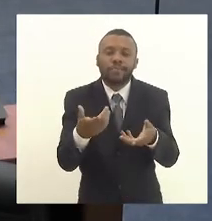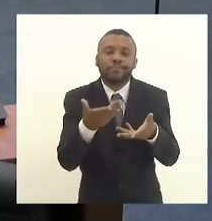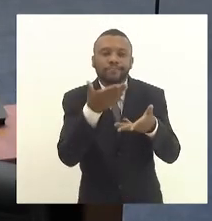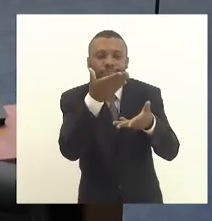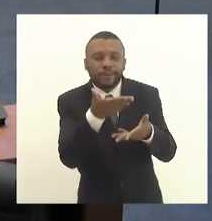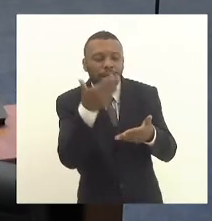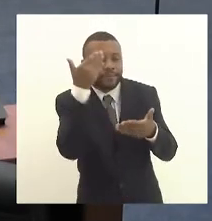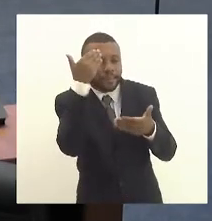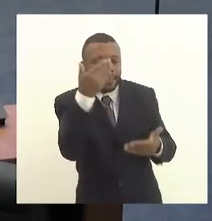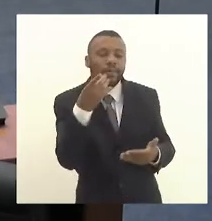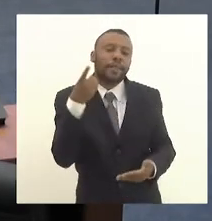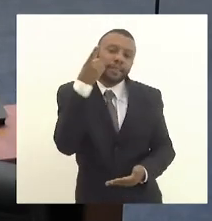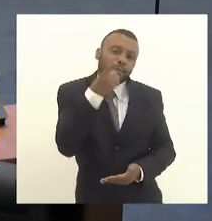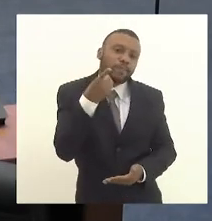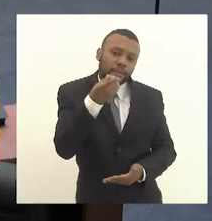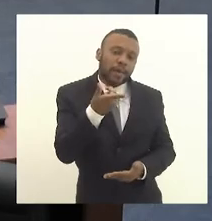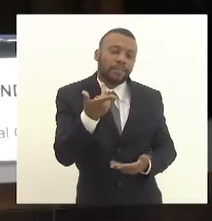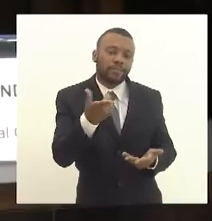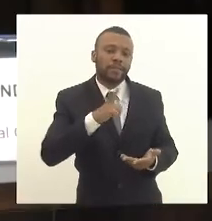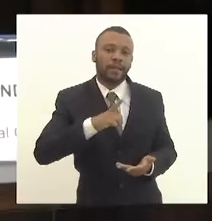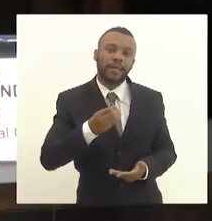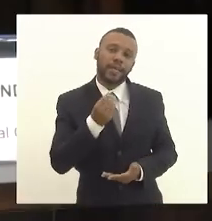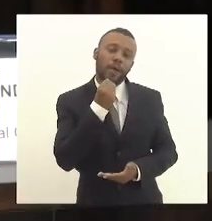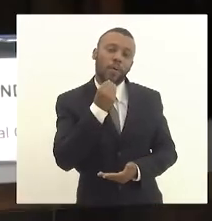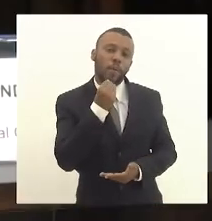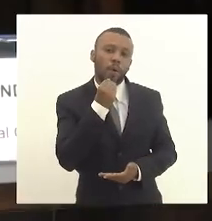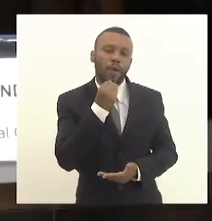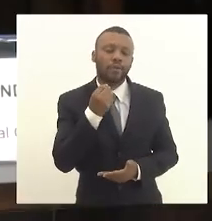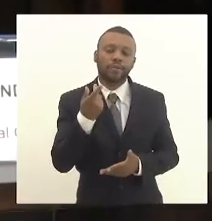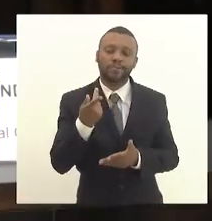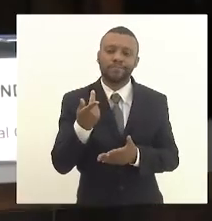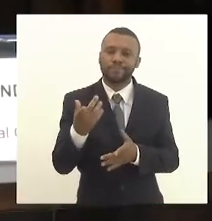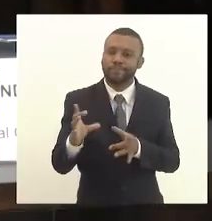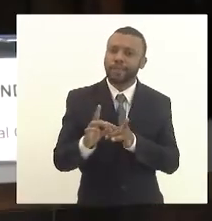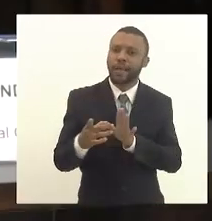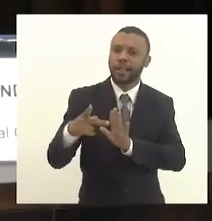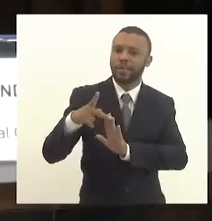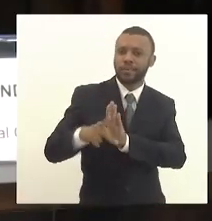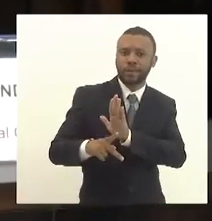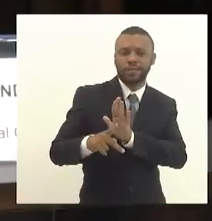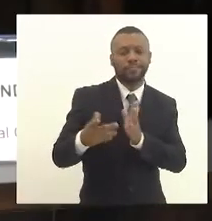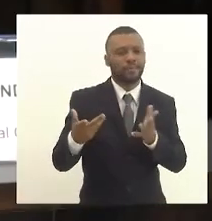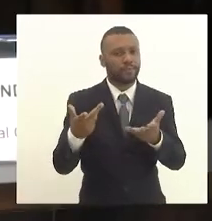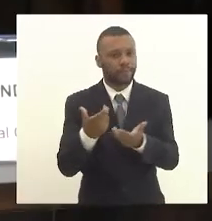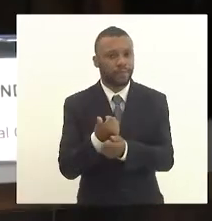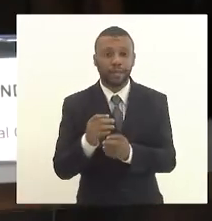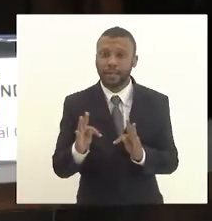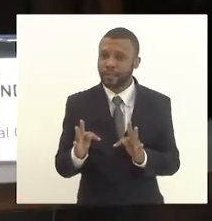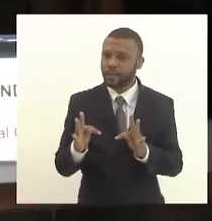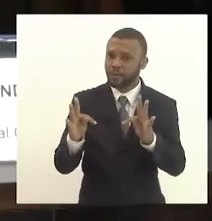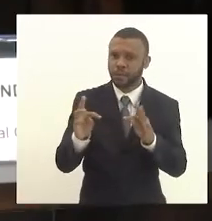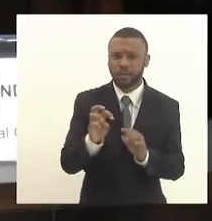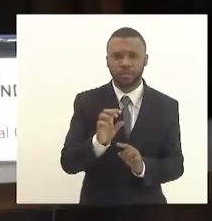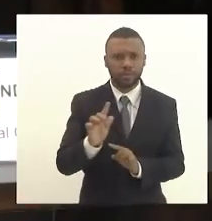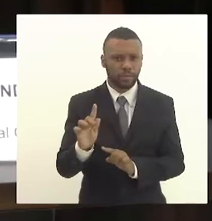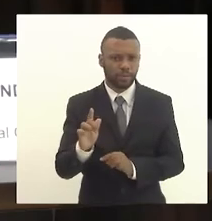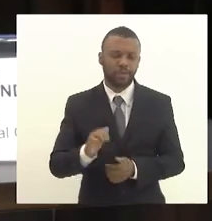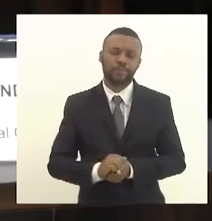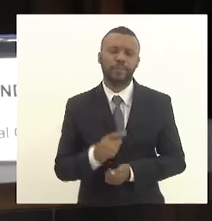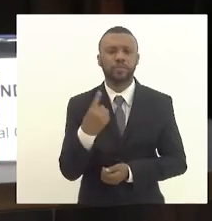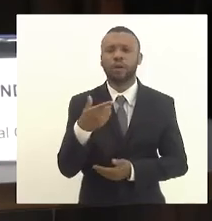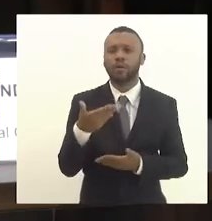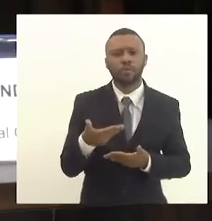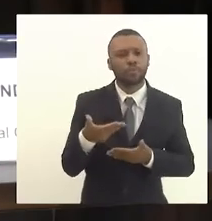está dando para esse projeto maravilhoso, que é a tecnologia 5G. Nós fomos convidados aqui